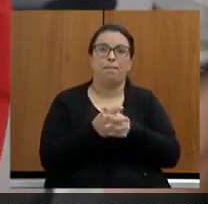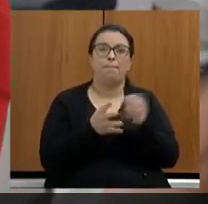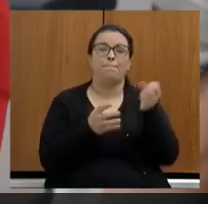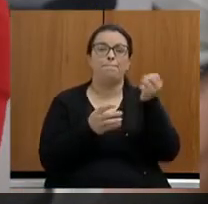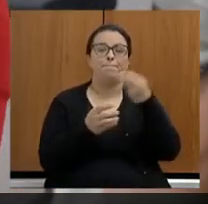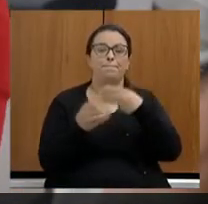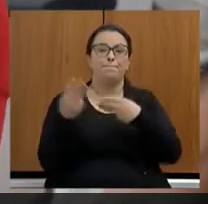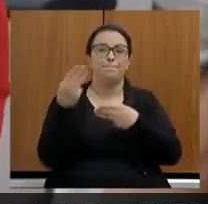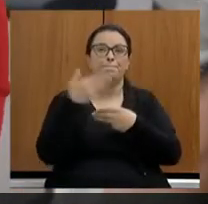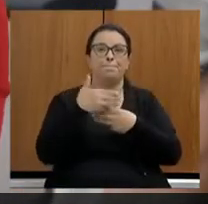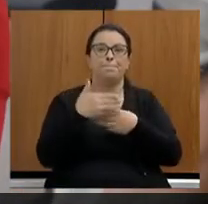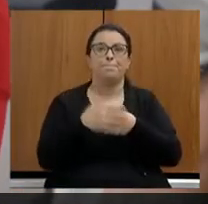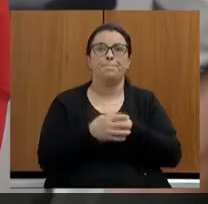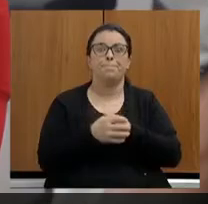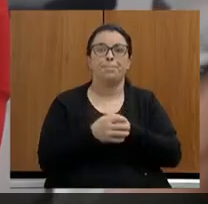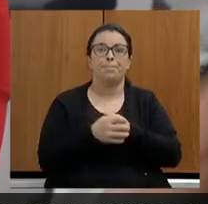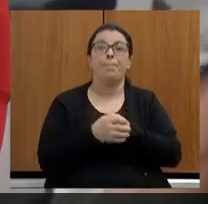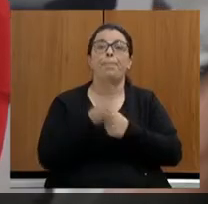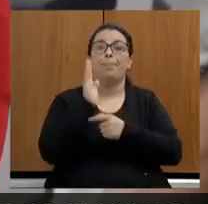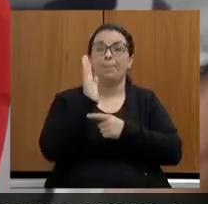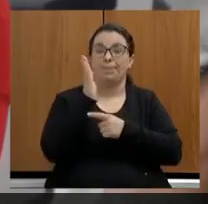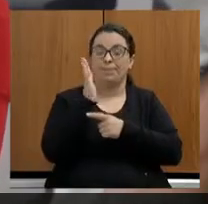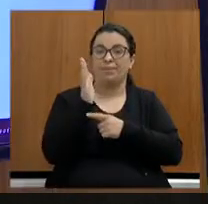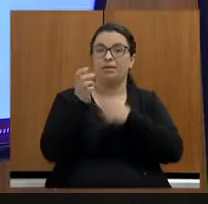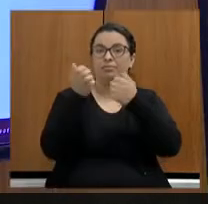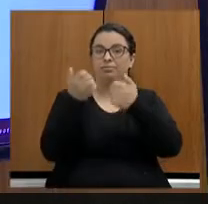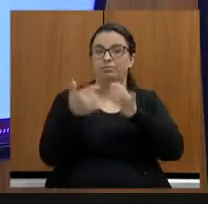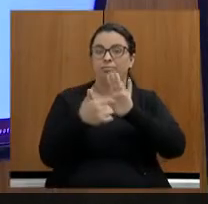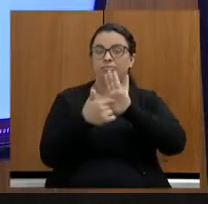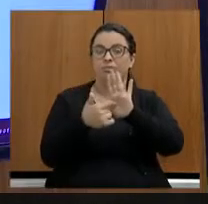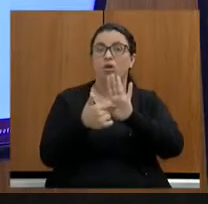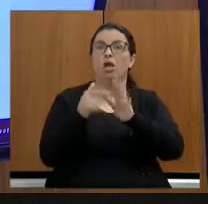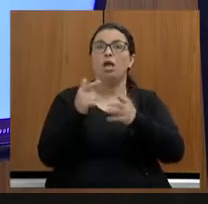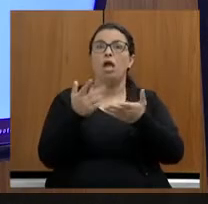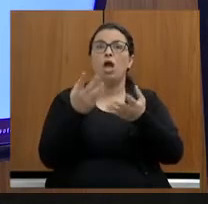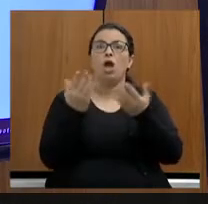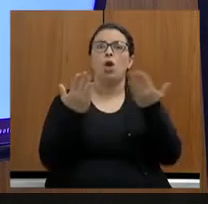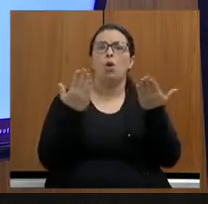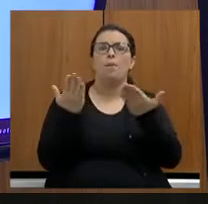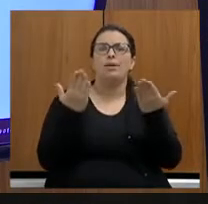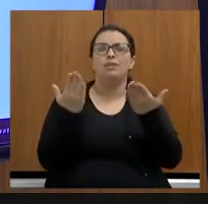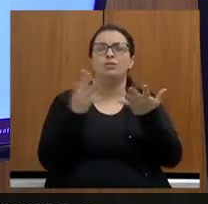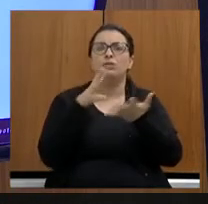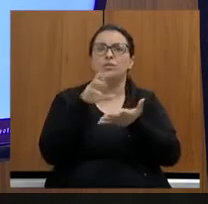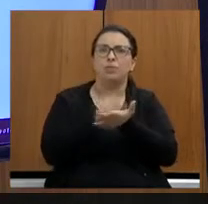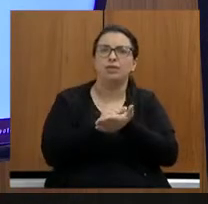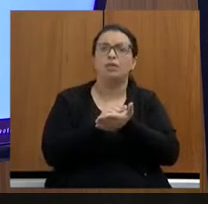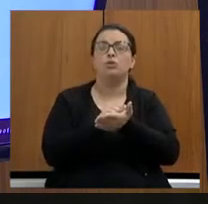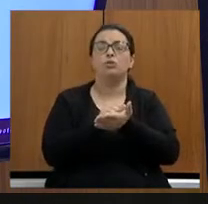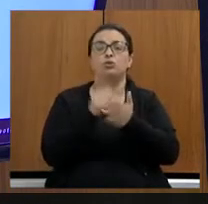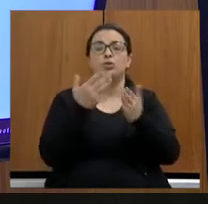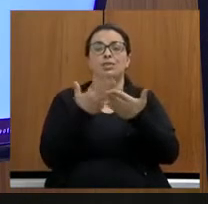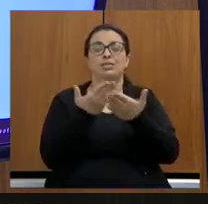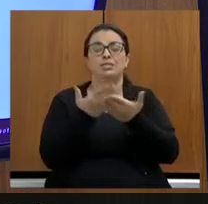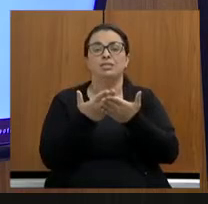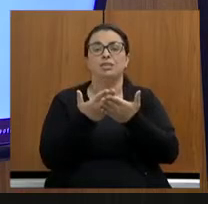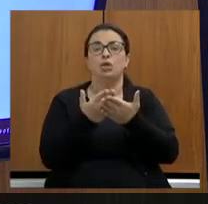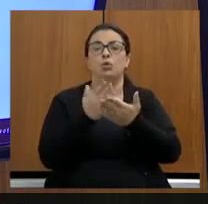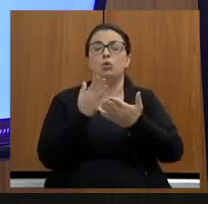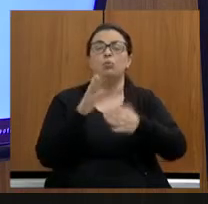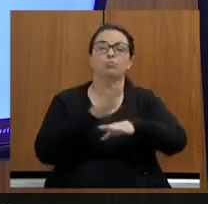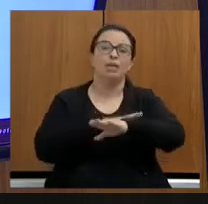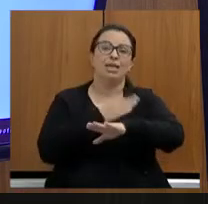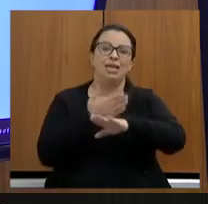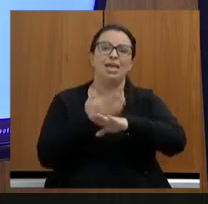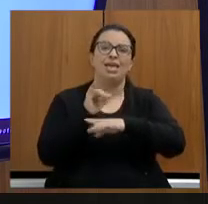e é isso nós apresentamos outra vez é o balanço das matrículas de Educação de tempo integral Olha só foi feito tanto